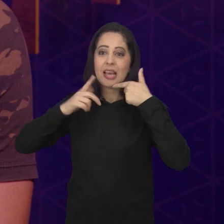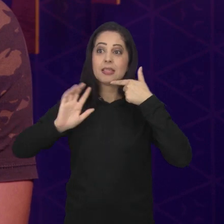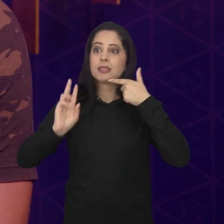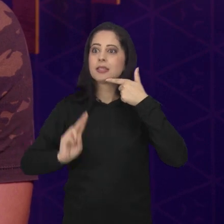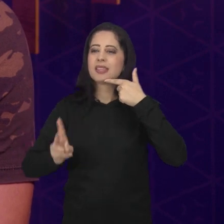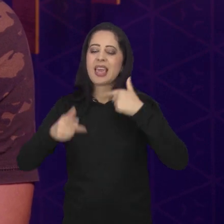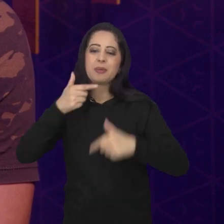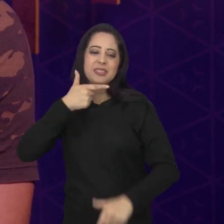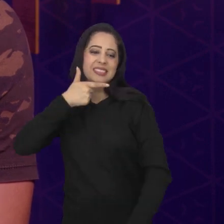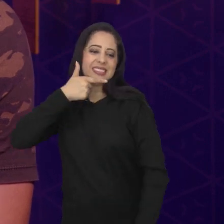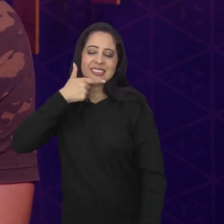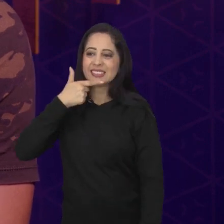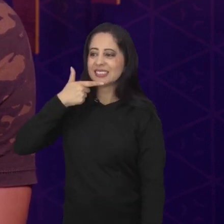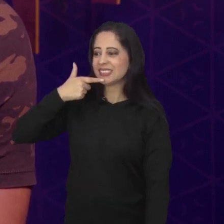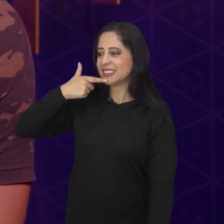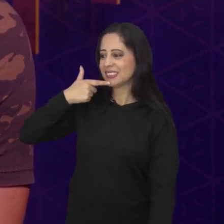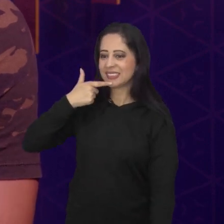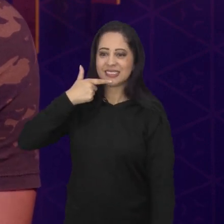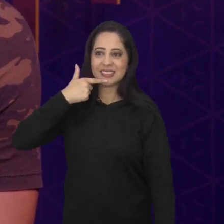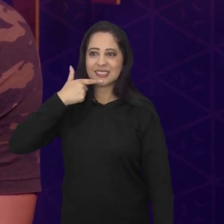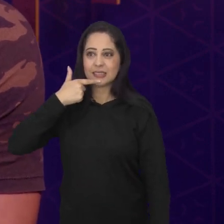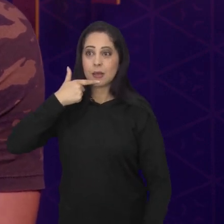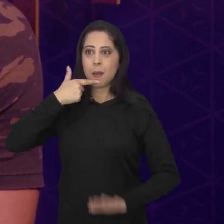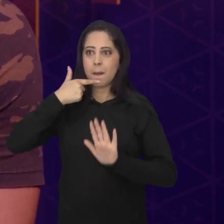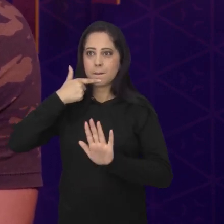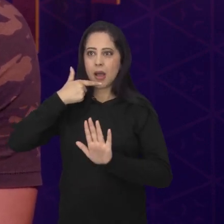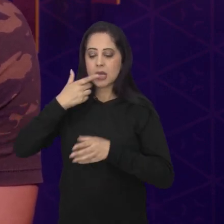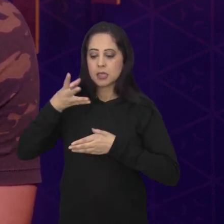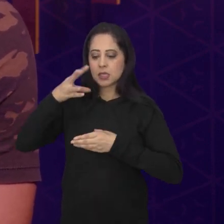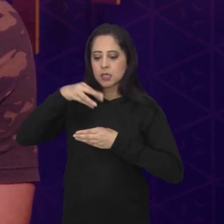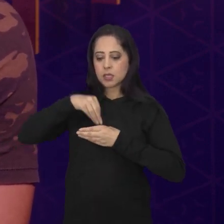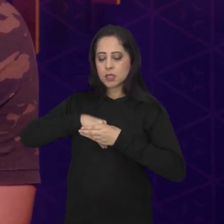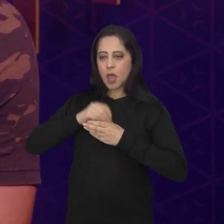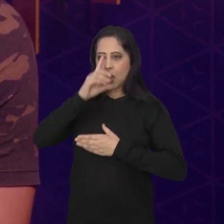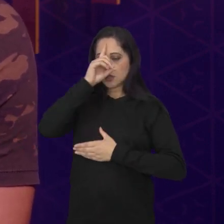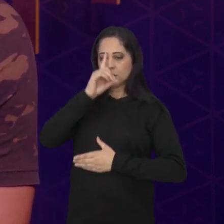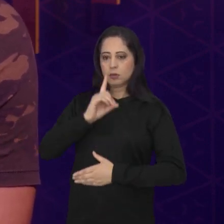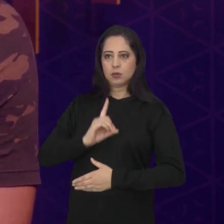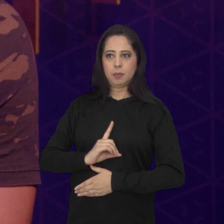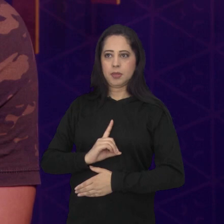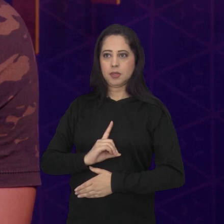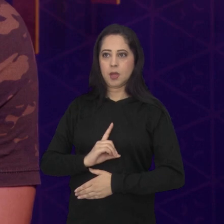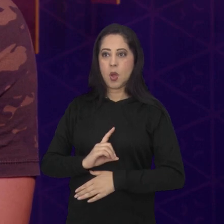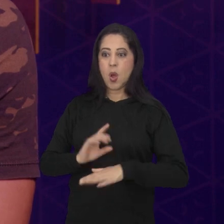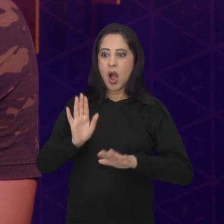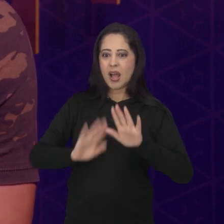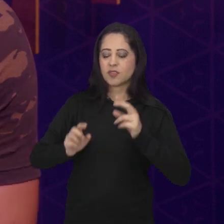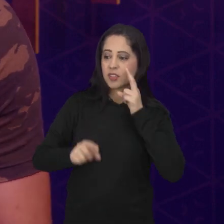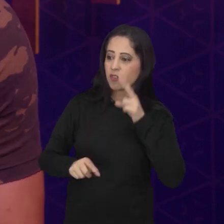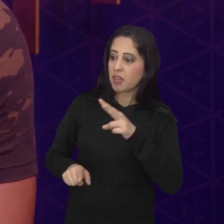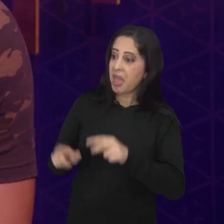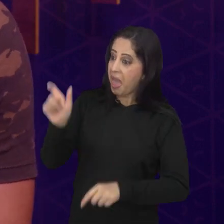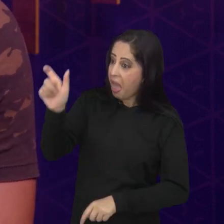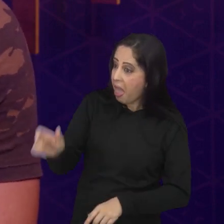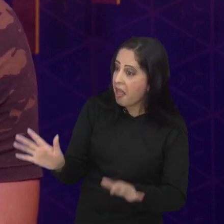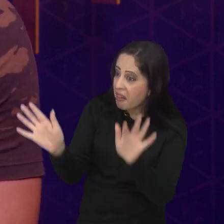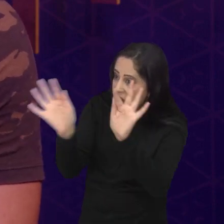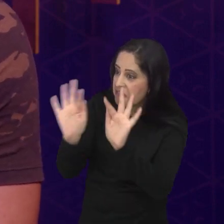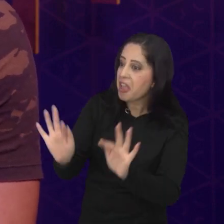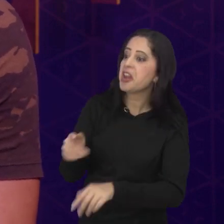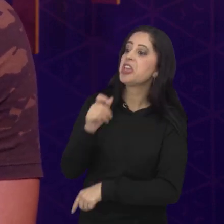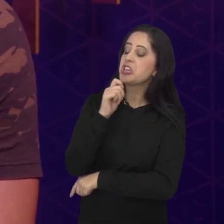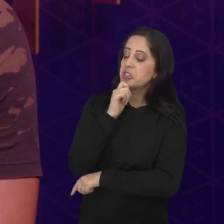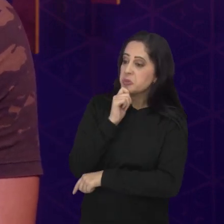a depressão ela chega escondida, né? Não é só porque uma pessoa tá animada e